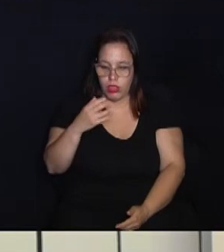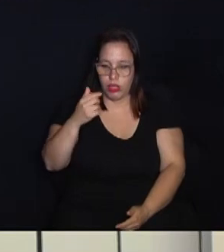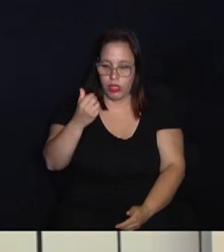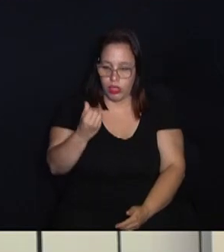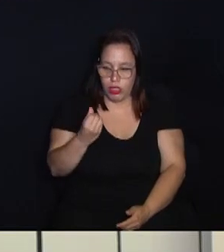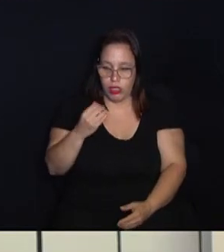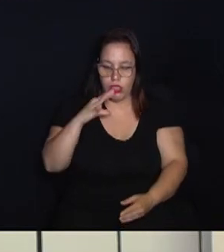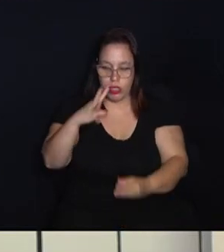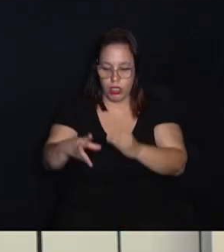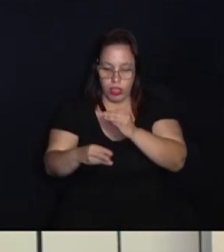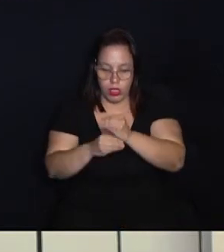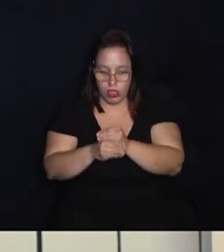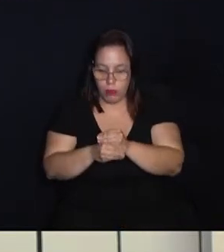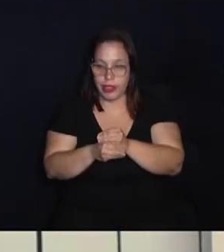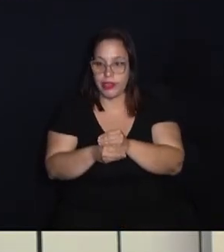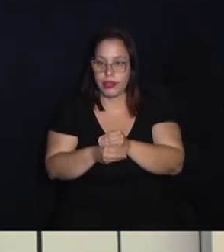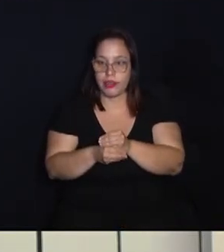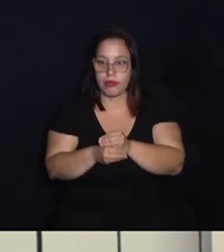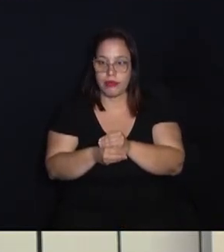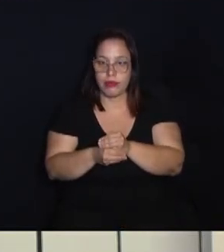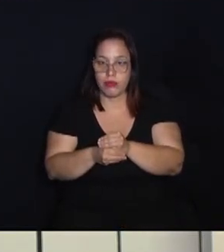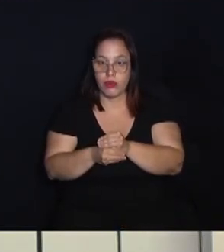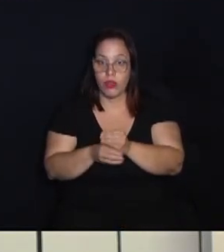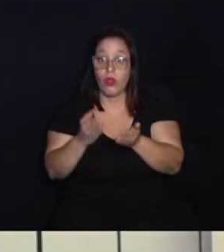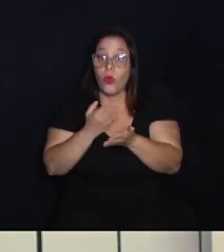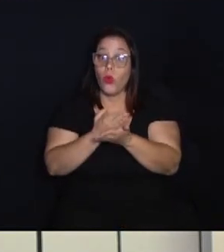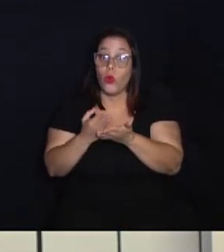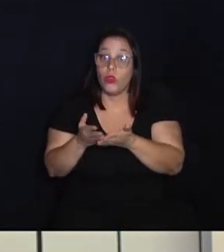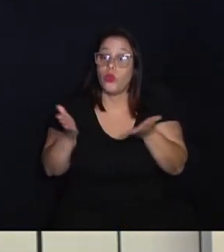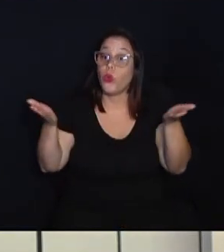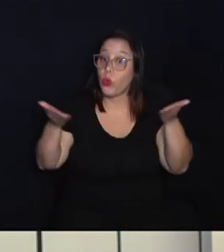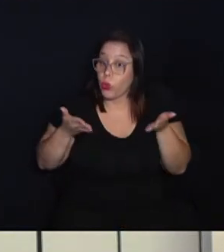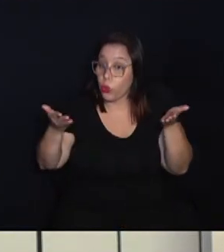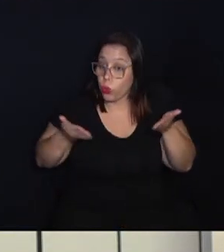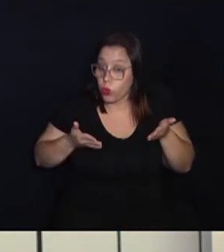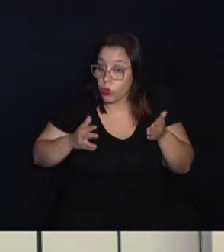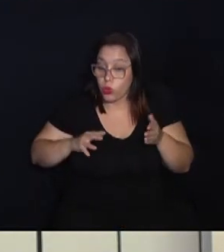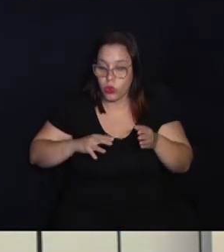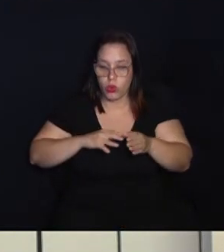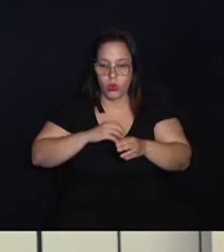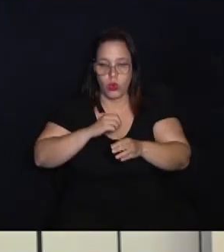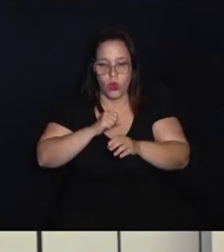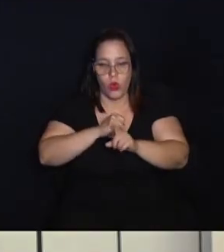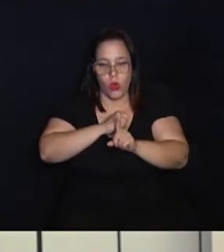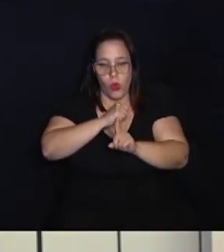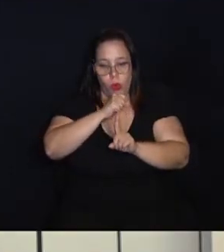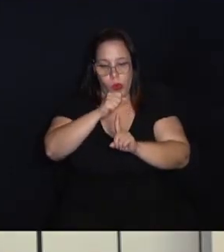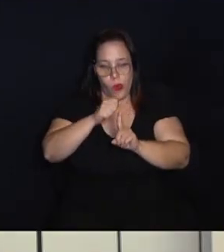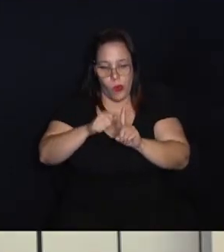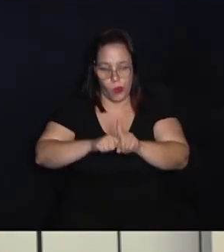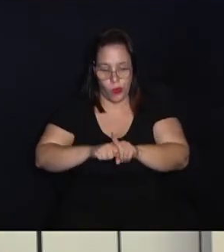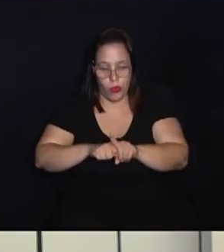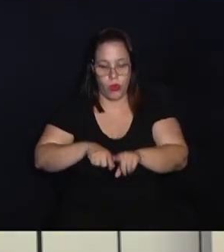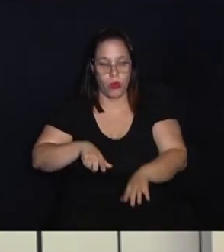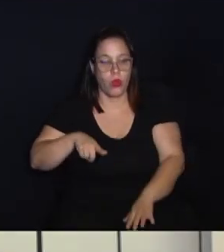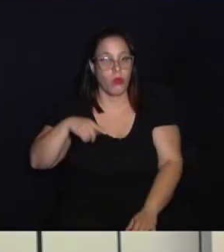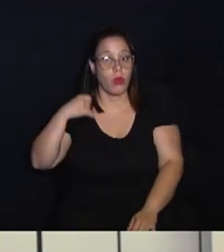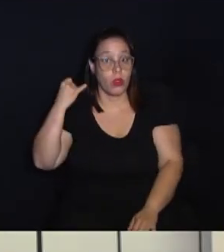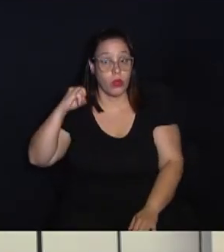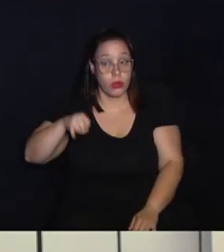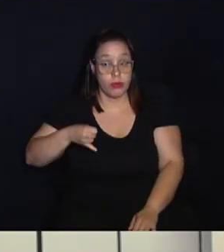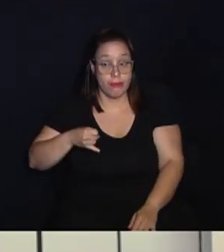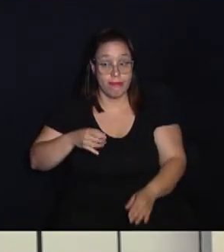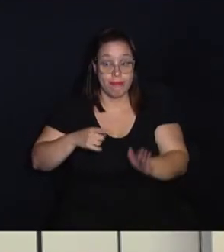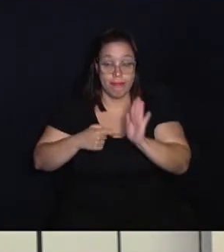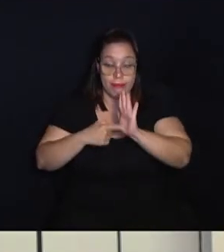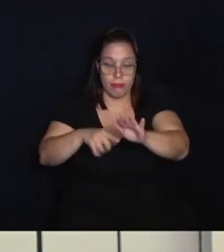646 emendas impositivas. A partir de hoje, durante todo o mês de janeiro, nós vamos mostrar aqui no Jornal